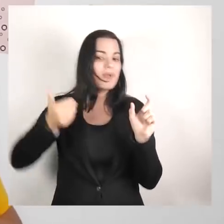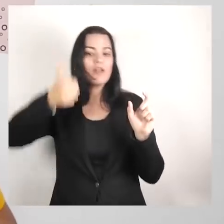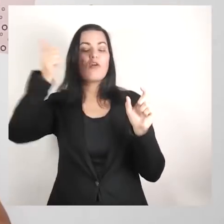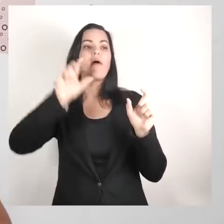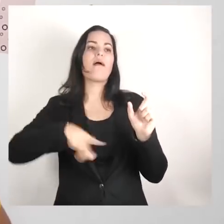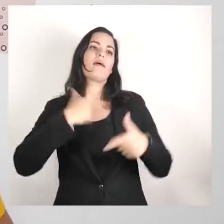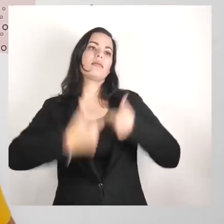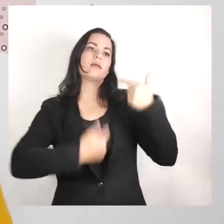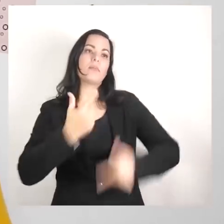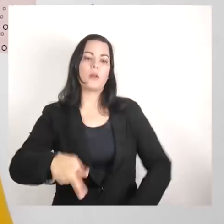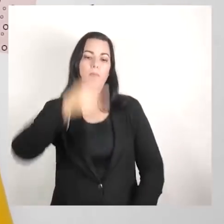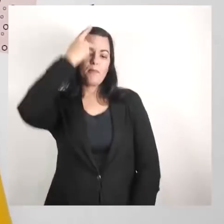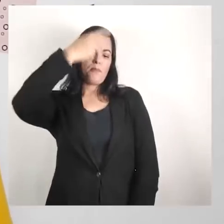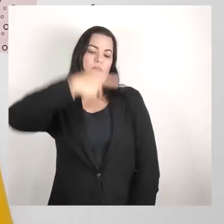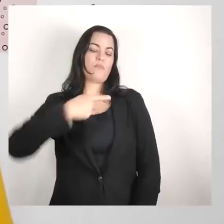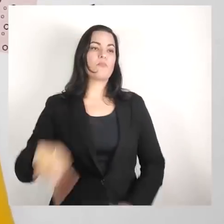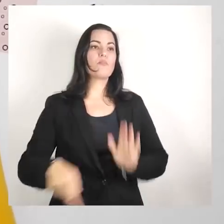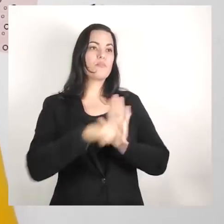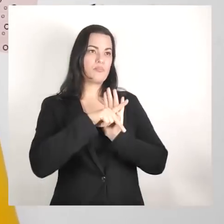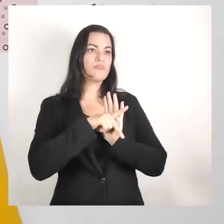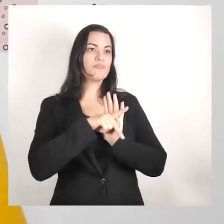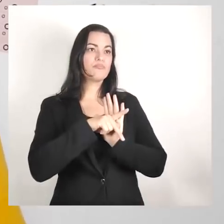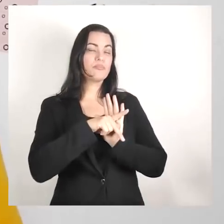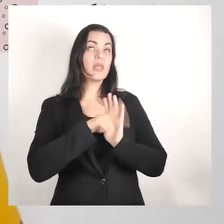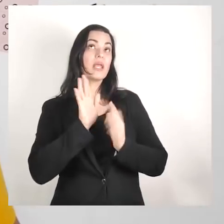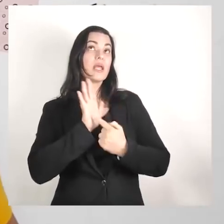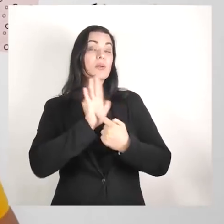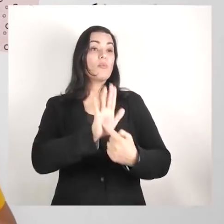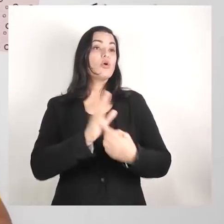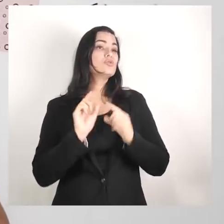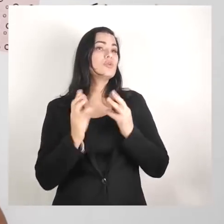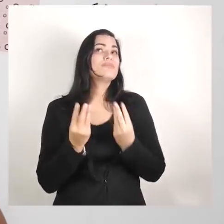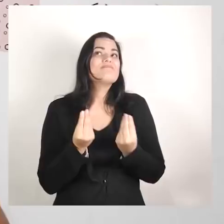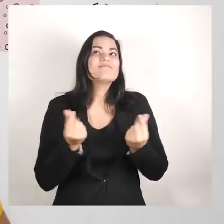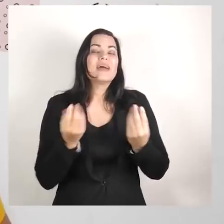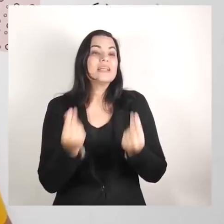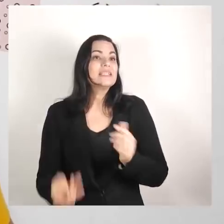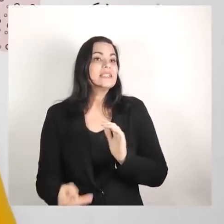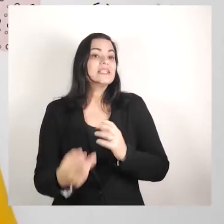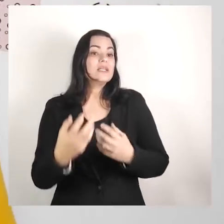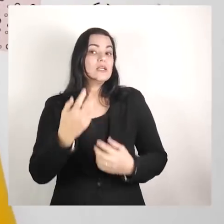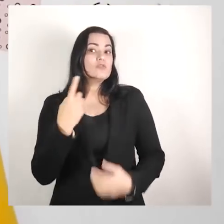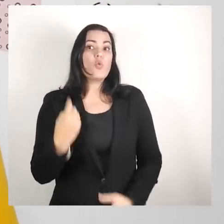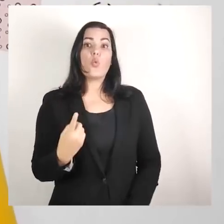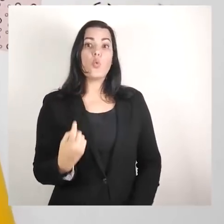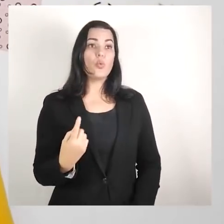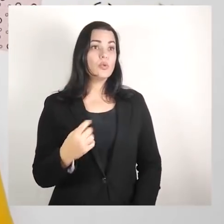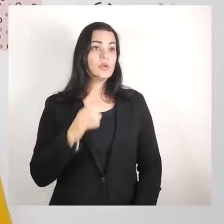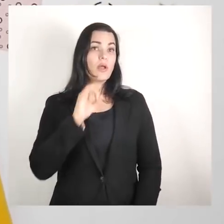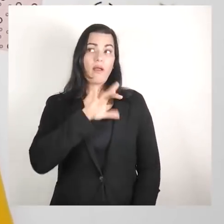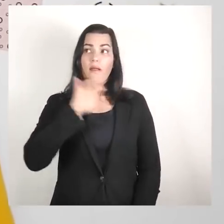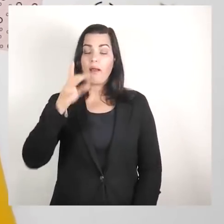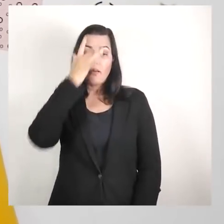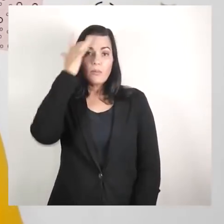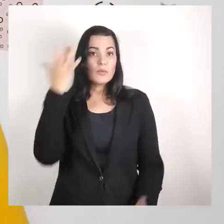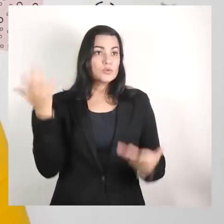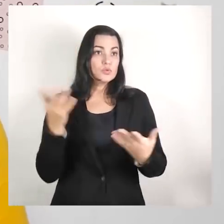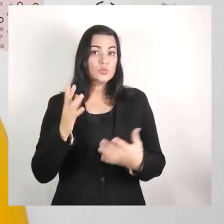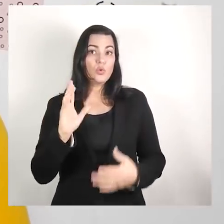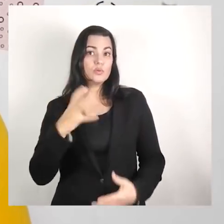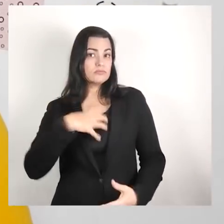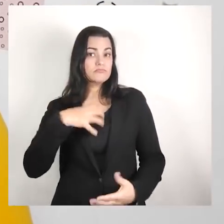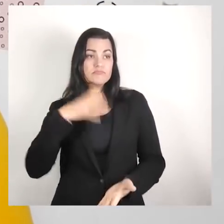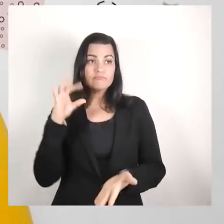quadrinhos são trabalhos pessoais, que refletem uma sensibilidade única e honesta.